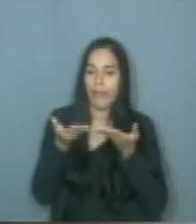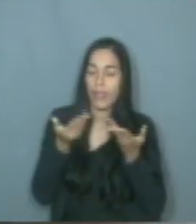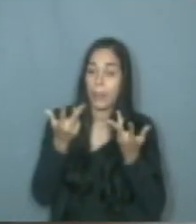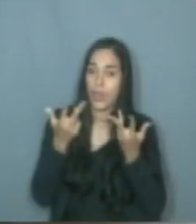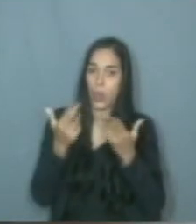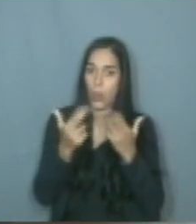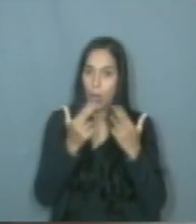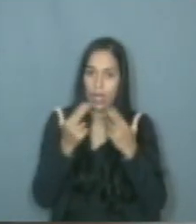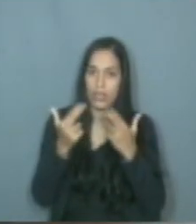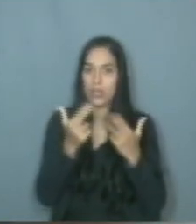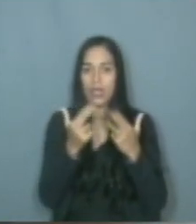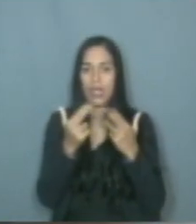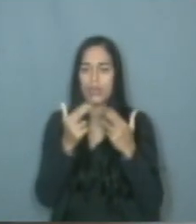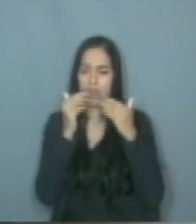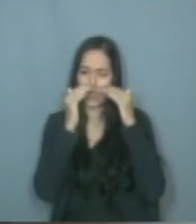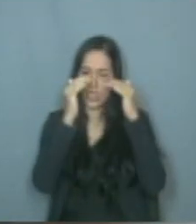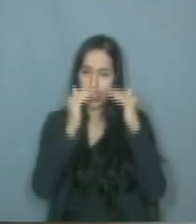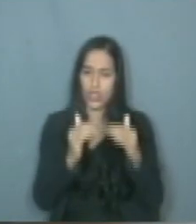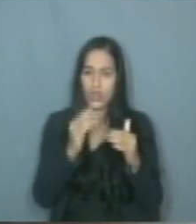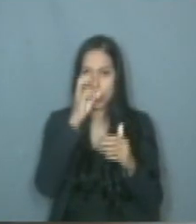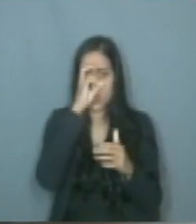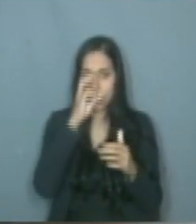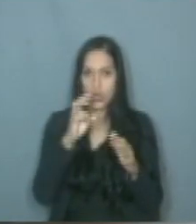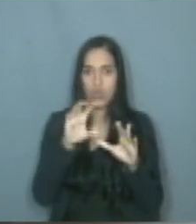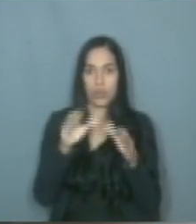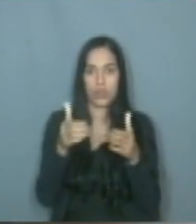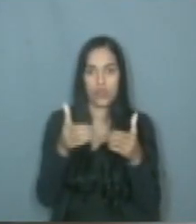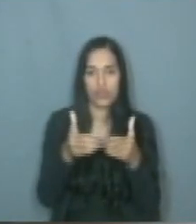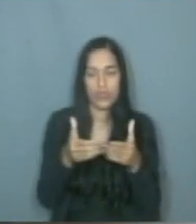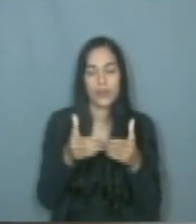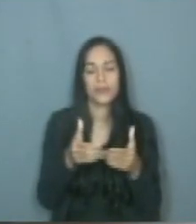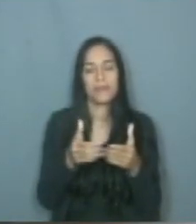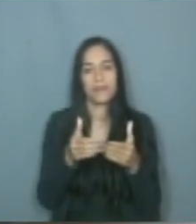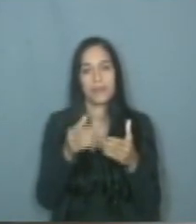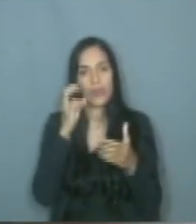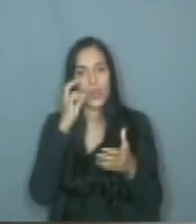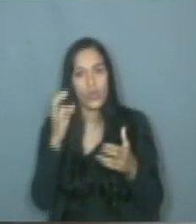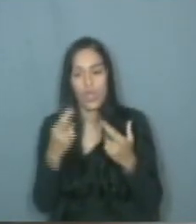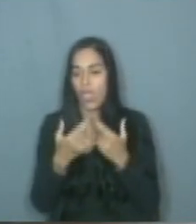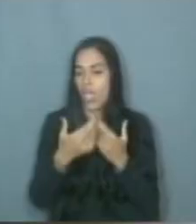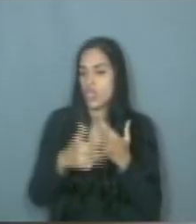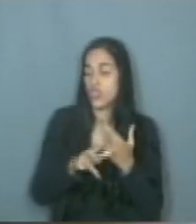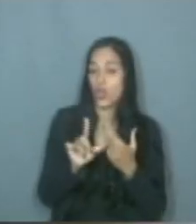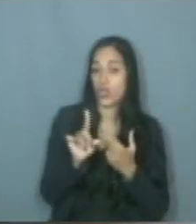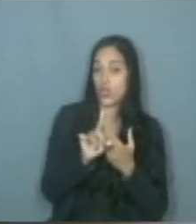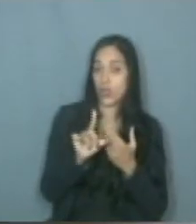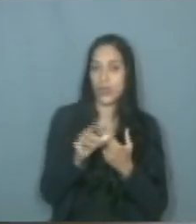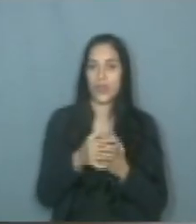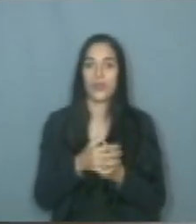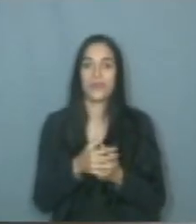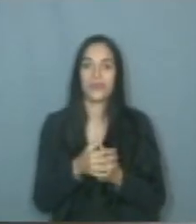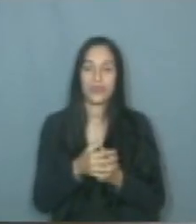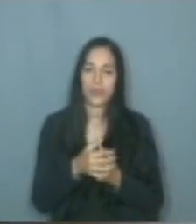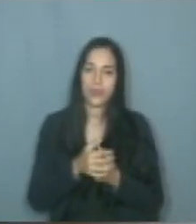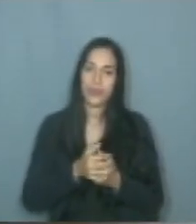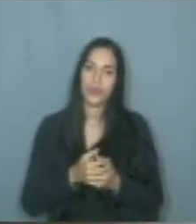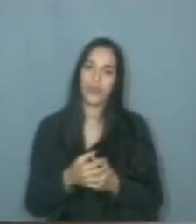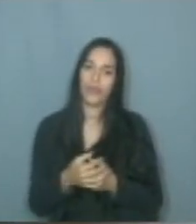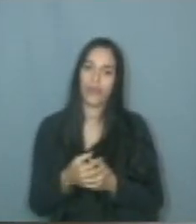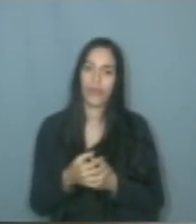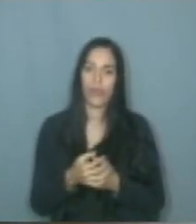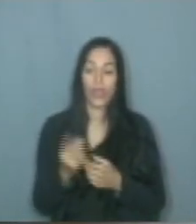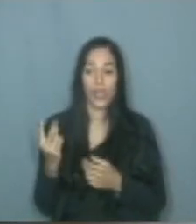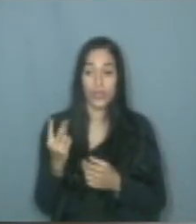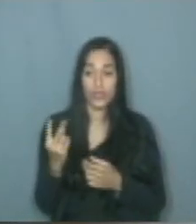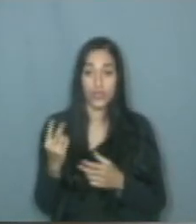digno entre todos os grupos culturais, religiosos ou não. vou comentar o próximo, vou comentar esses